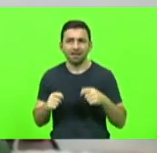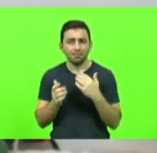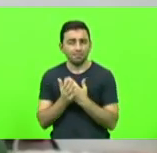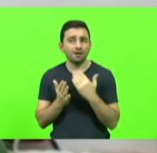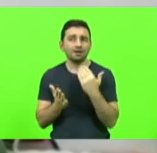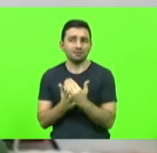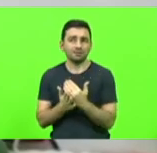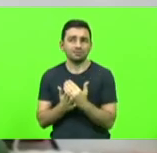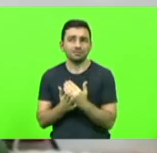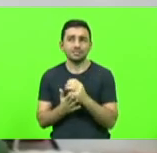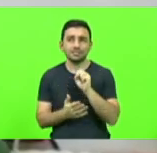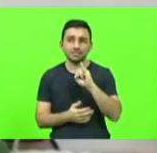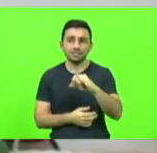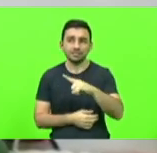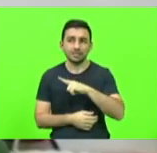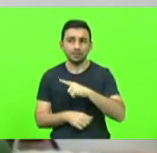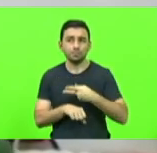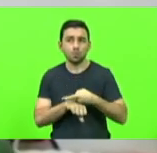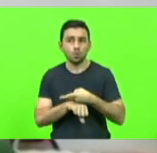se houvesse mais procura.